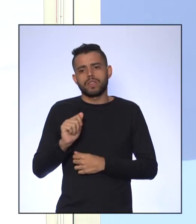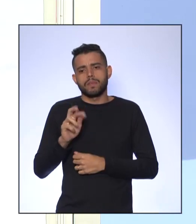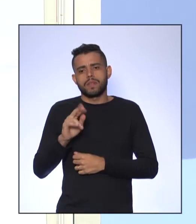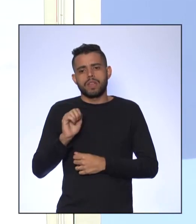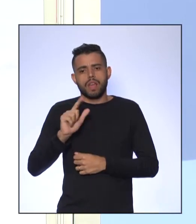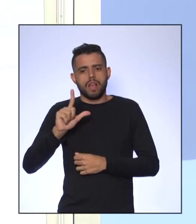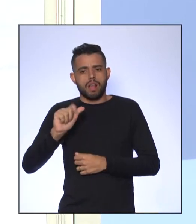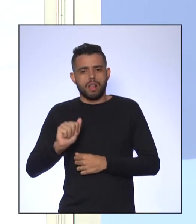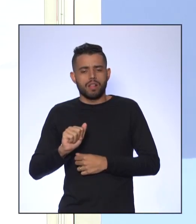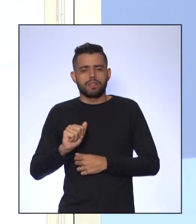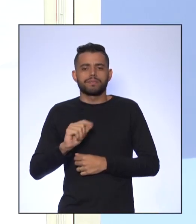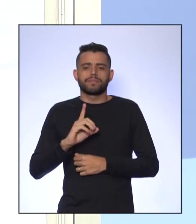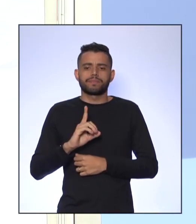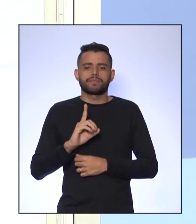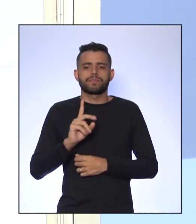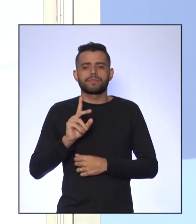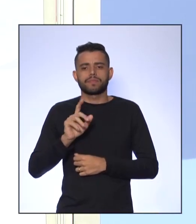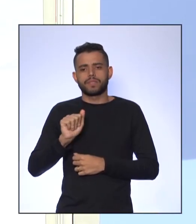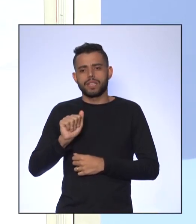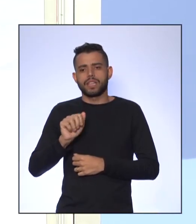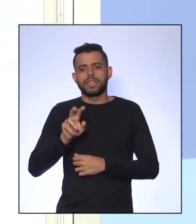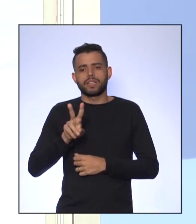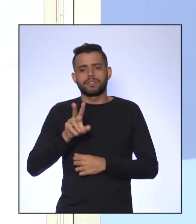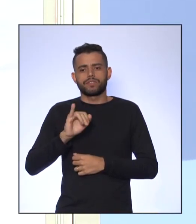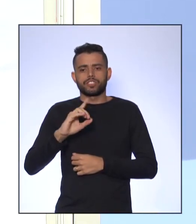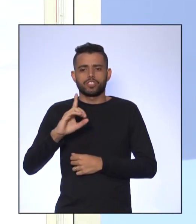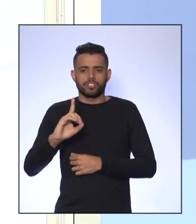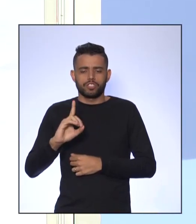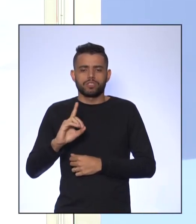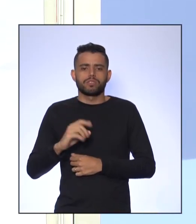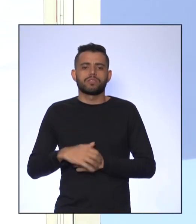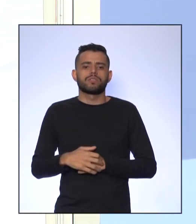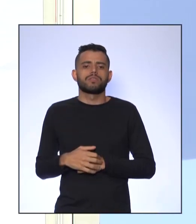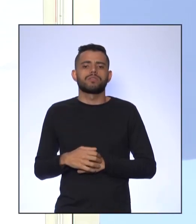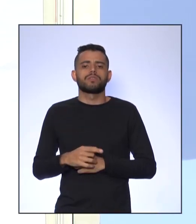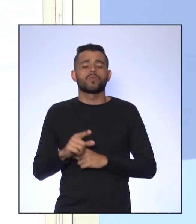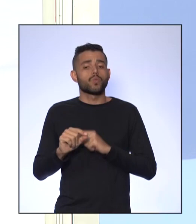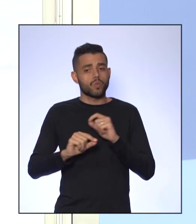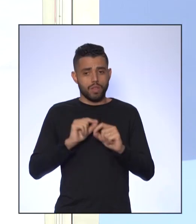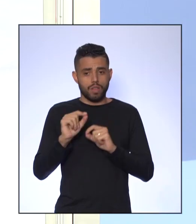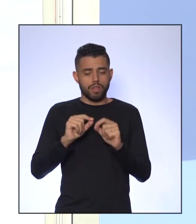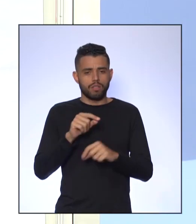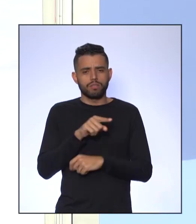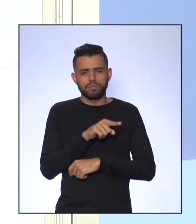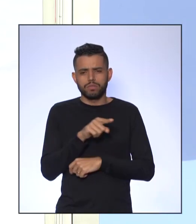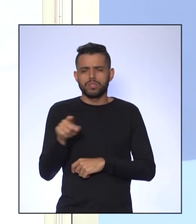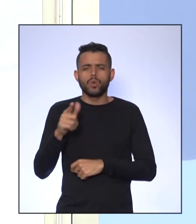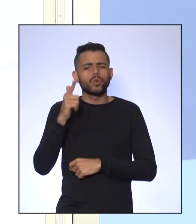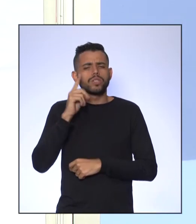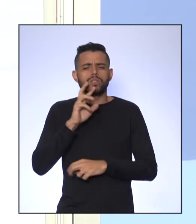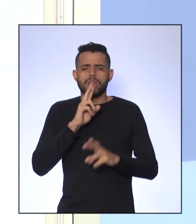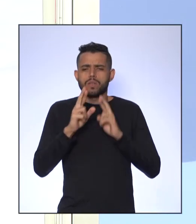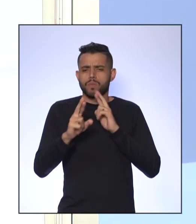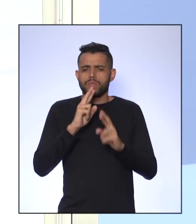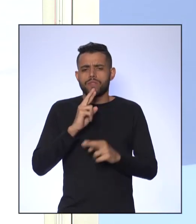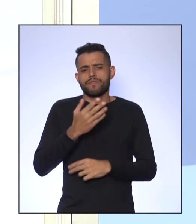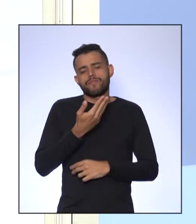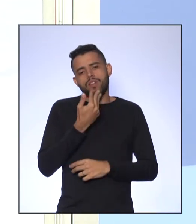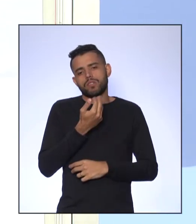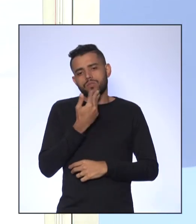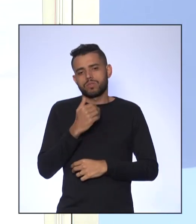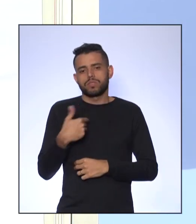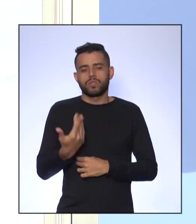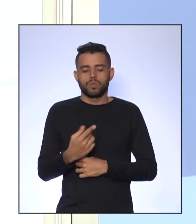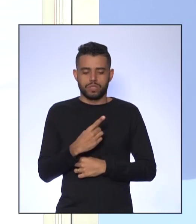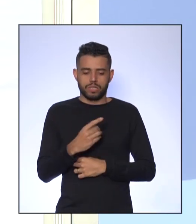Gabriela, o David, né? O Roberto e tal, que resolveram aí tranquilamente. Né? Então, 100